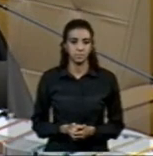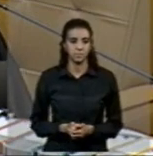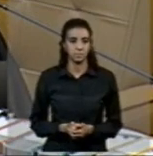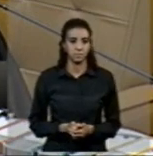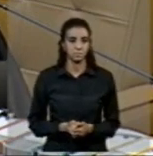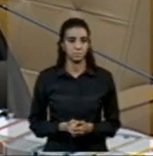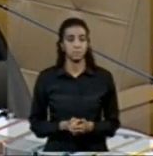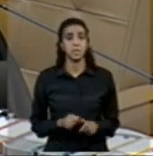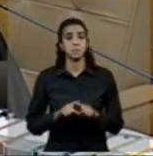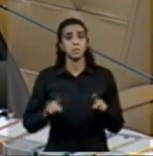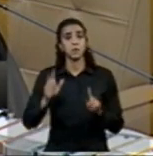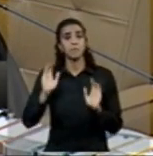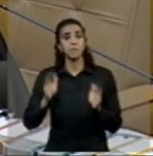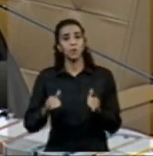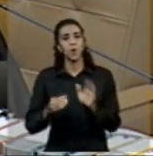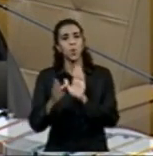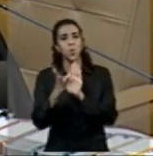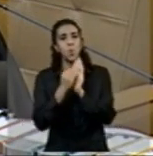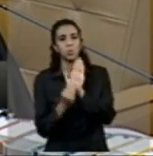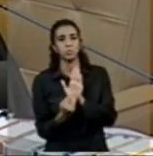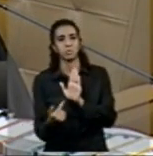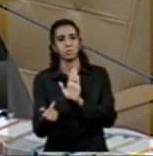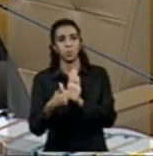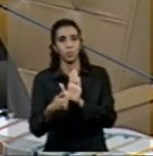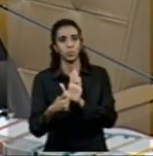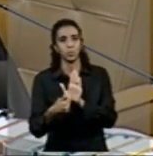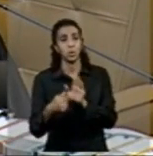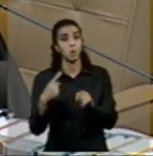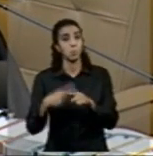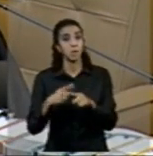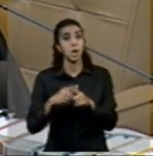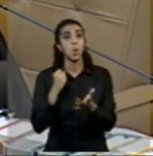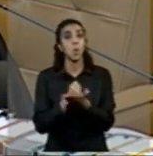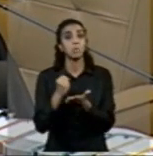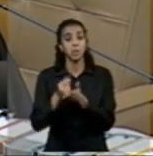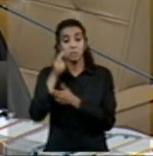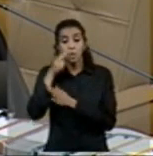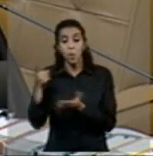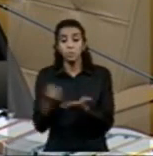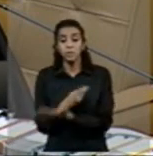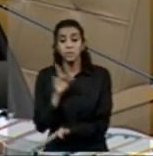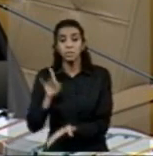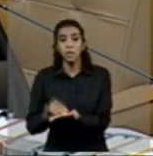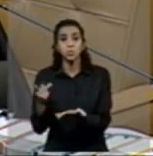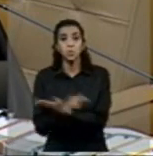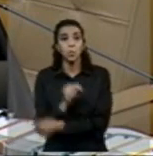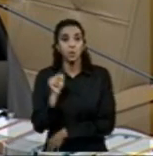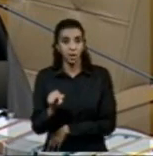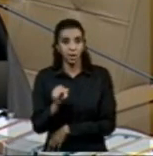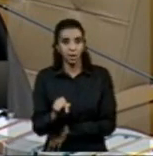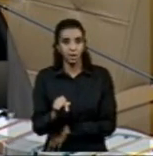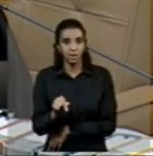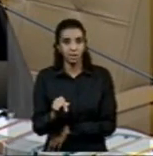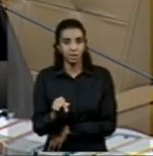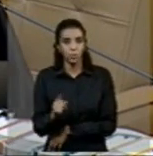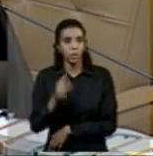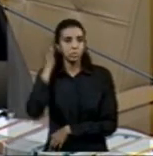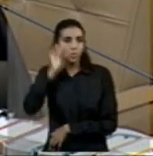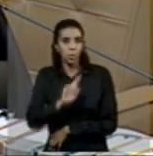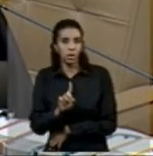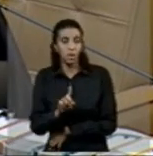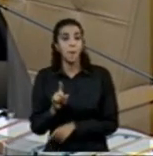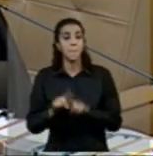mas exatamente pelo seu conteúdo. É contrato realidade que materializa a relação de emprego entre aquele que